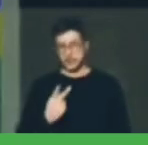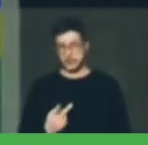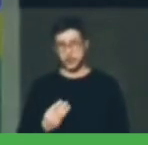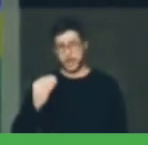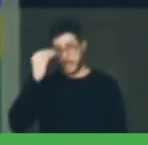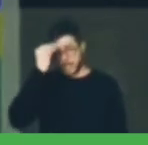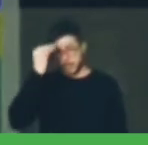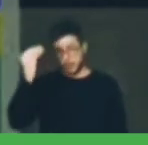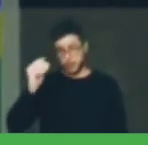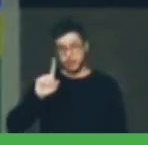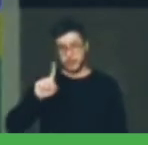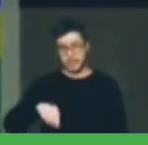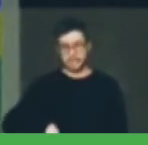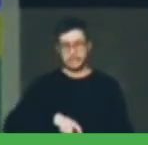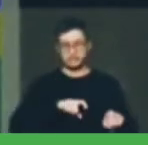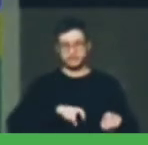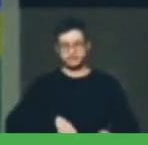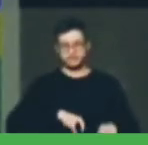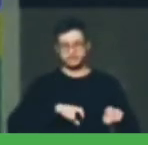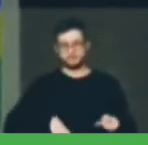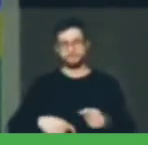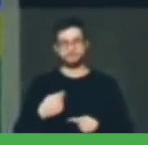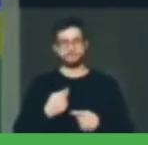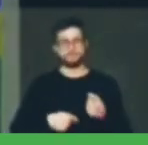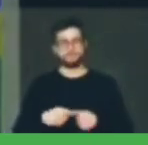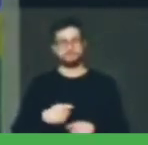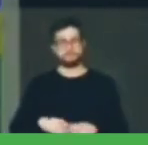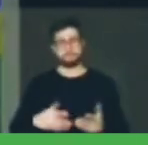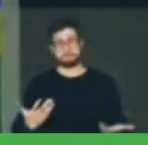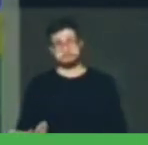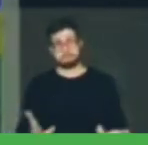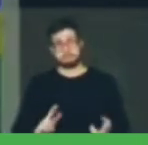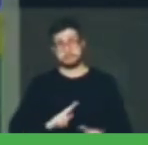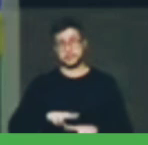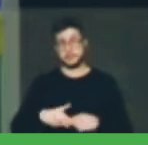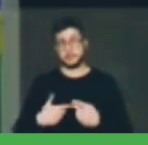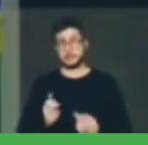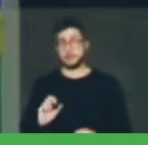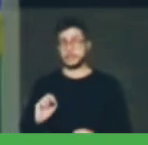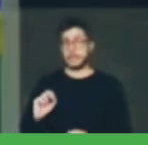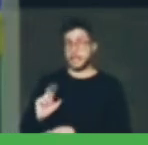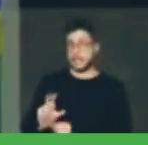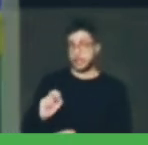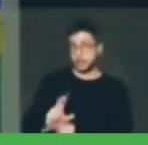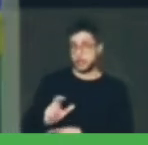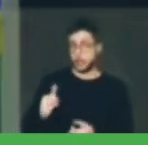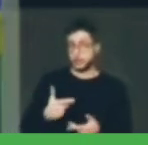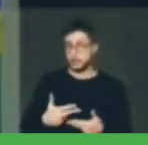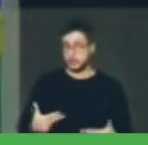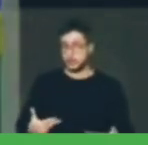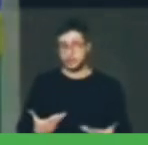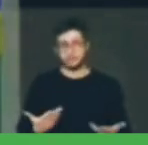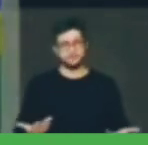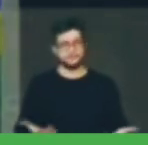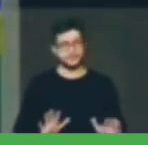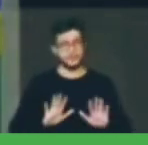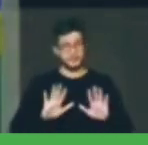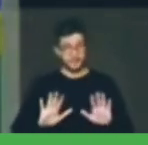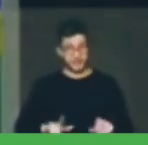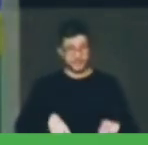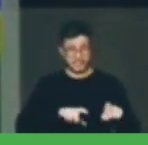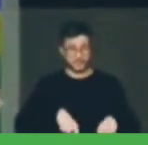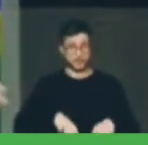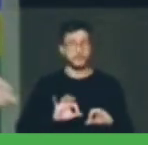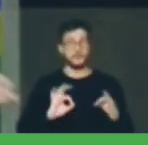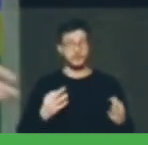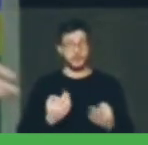aqui, porque os agrotóxicos, como o pequeno agricultor não usasse agrotóxico. Aliás,